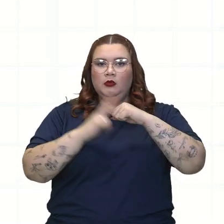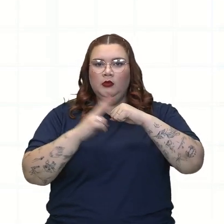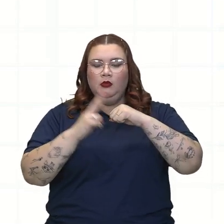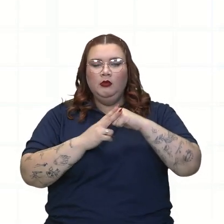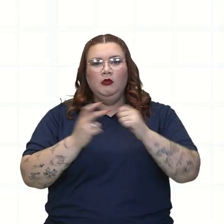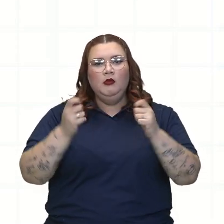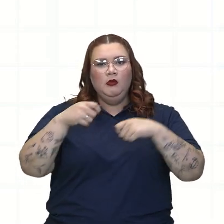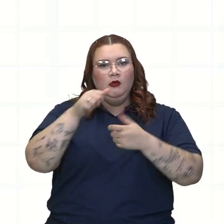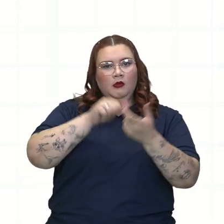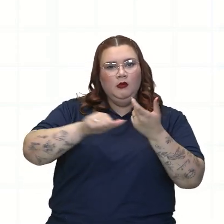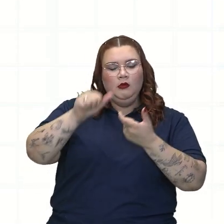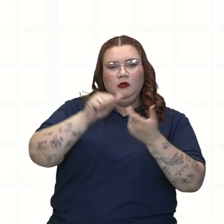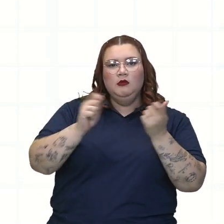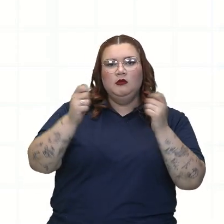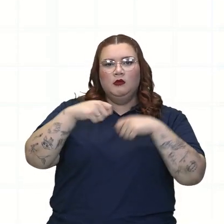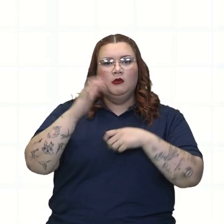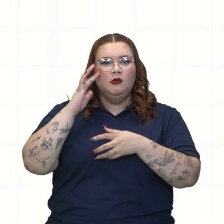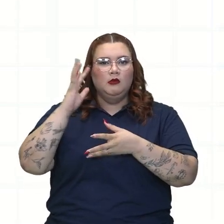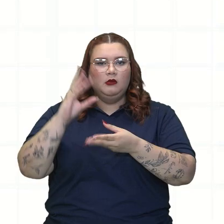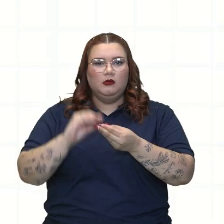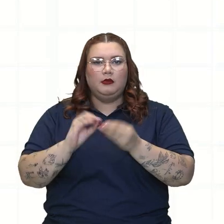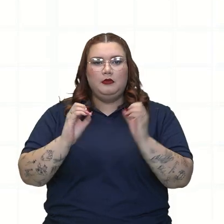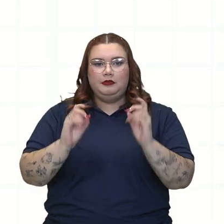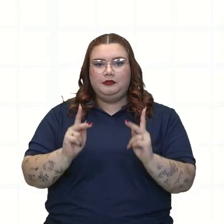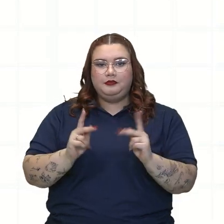ajuda a classificá-lo, ok?